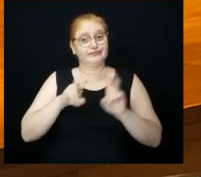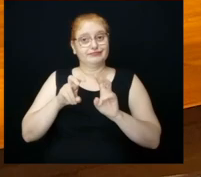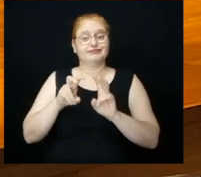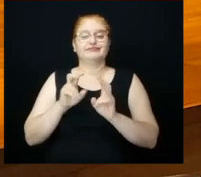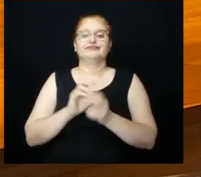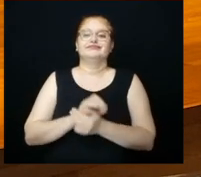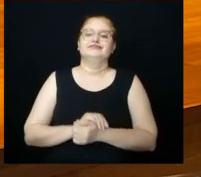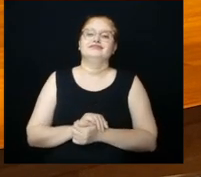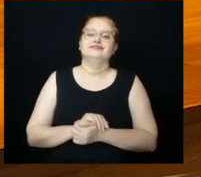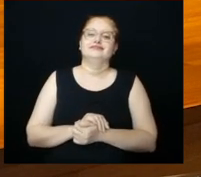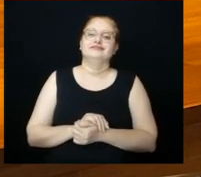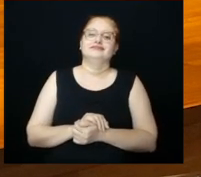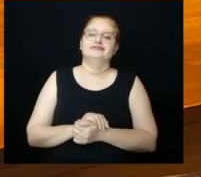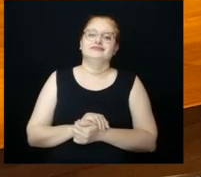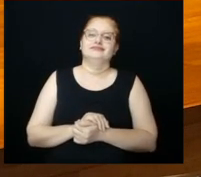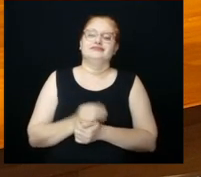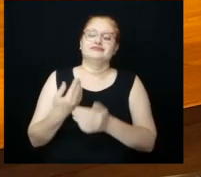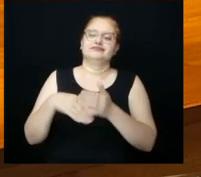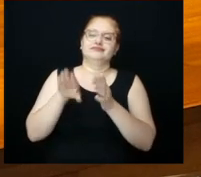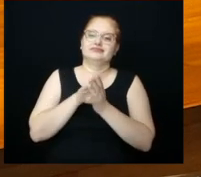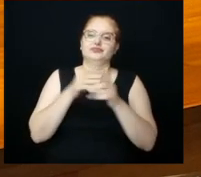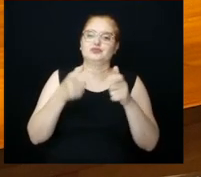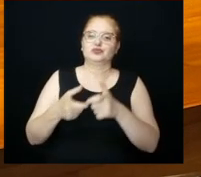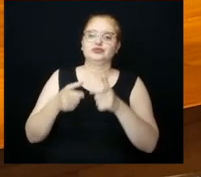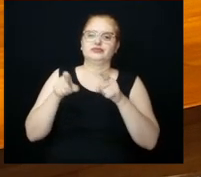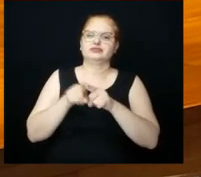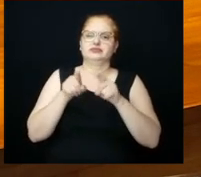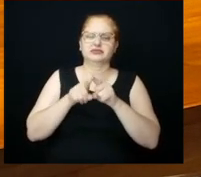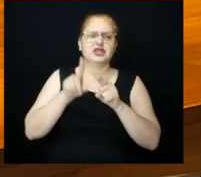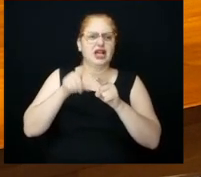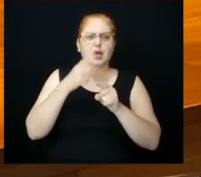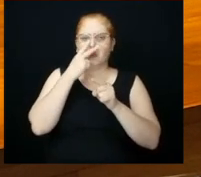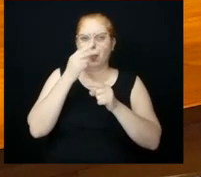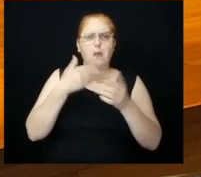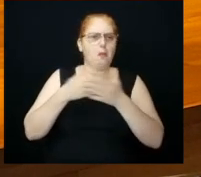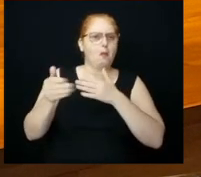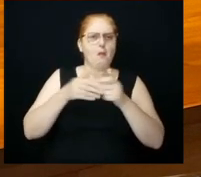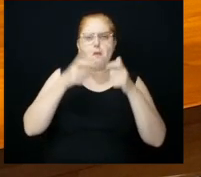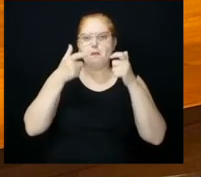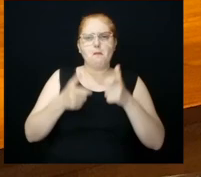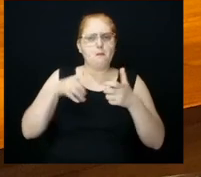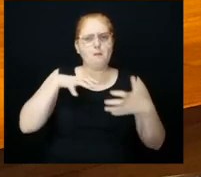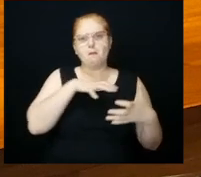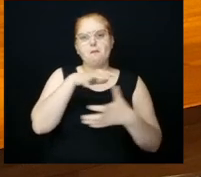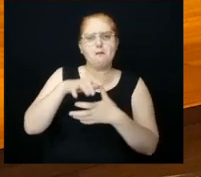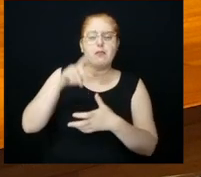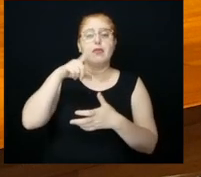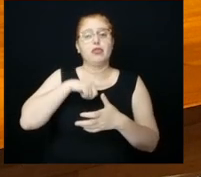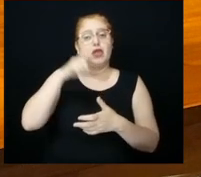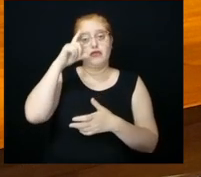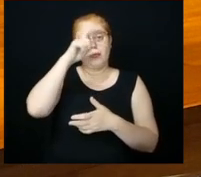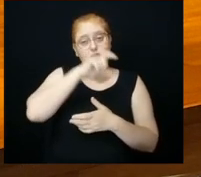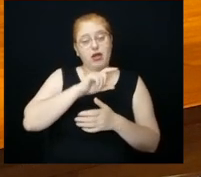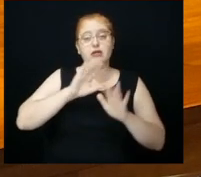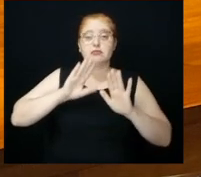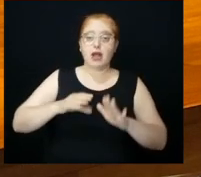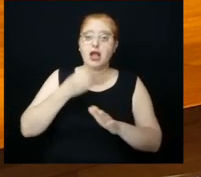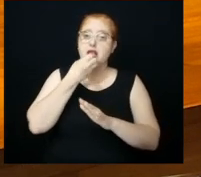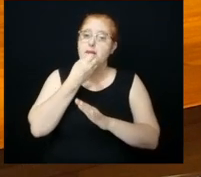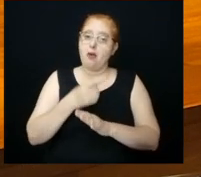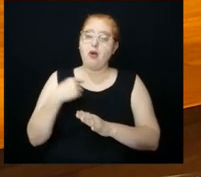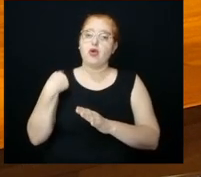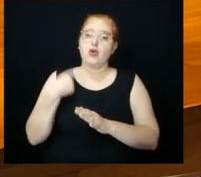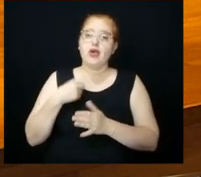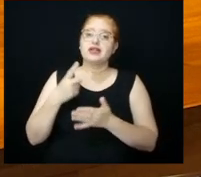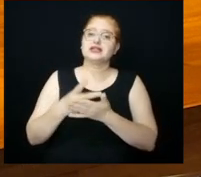né? E quando ele chega nos lugares também, ele diz, não, é como em qualquer lugar, né? Há dificuldades, mas o que é bom é que